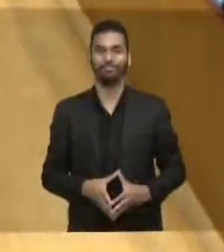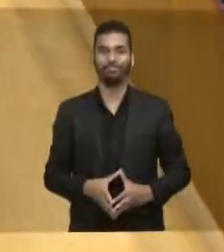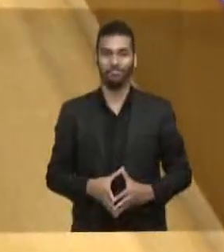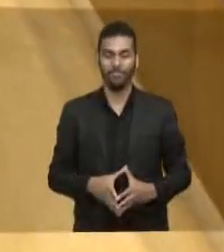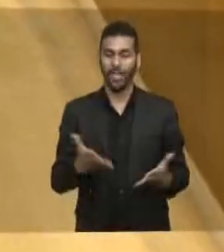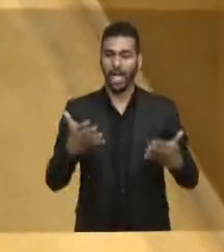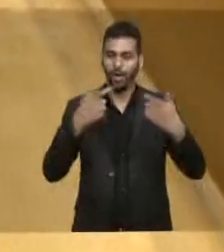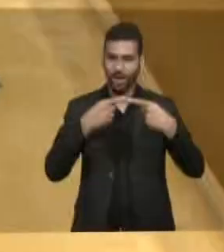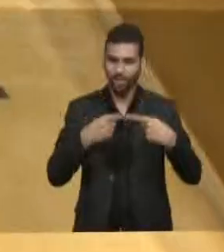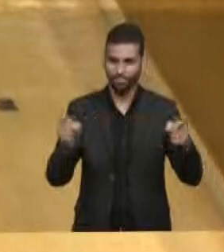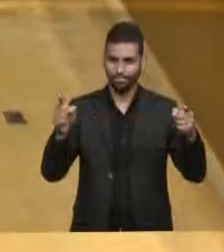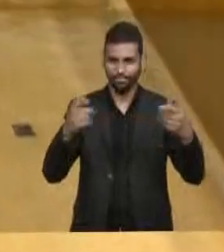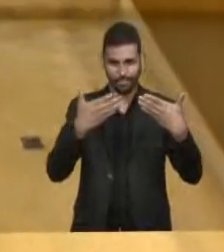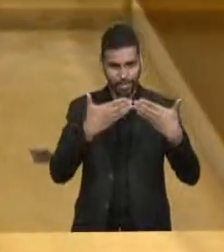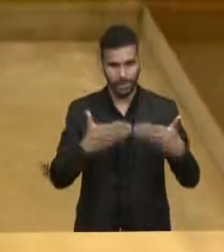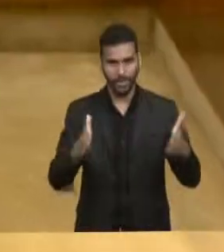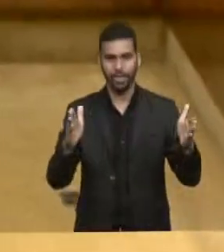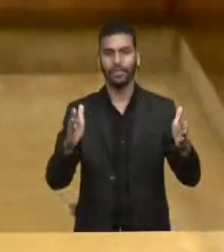aberta